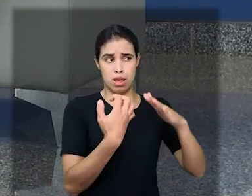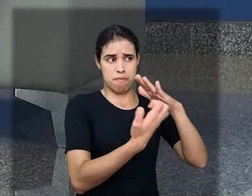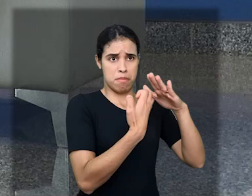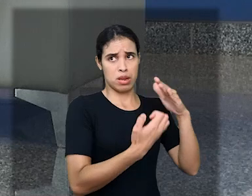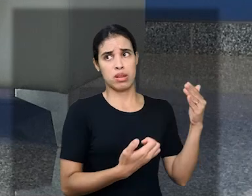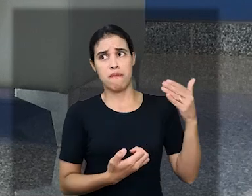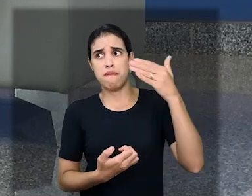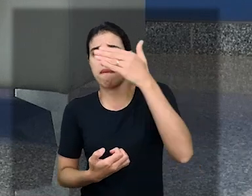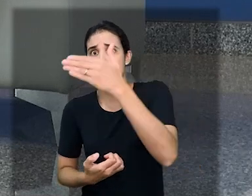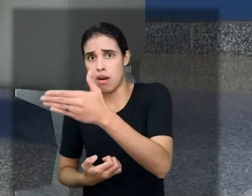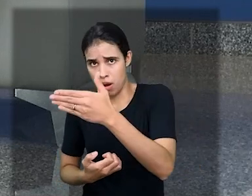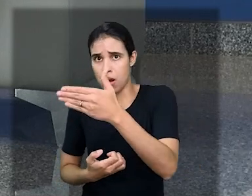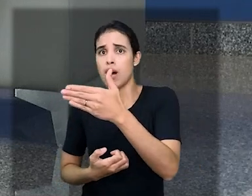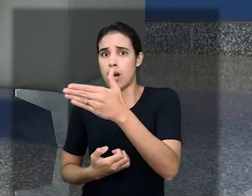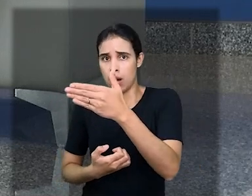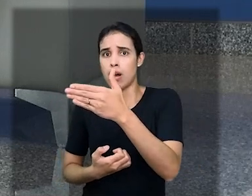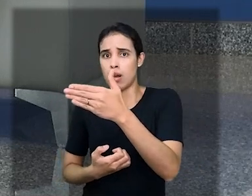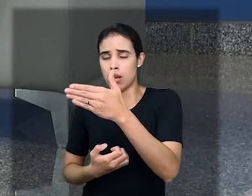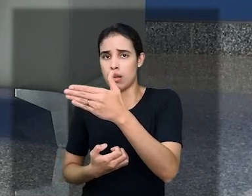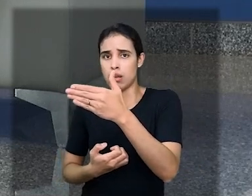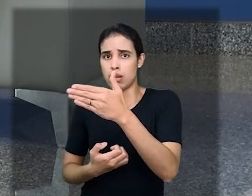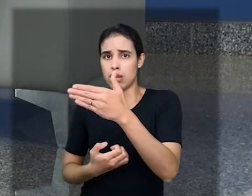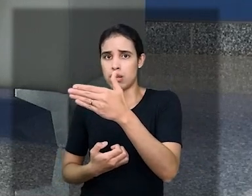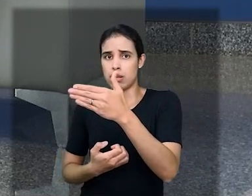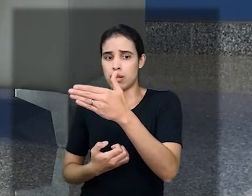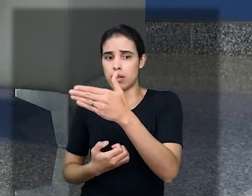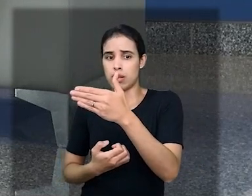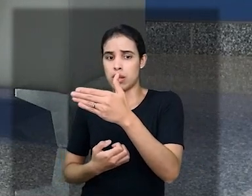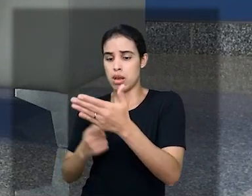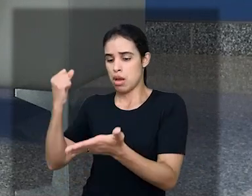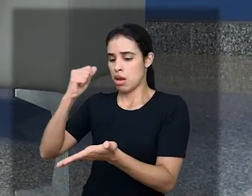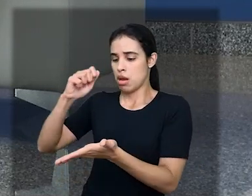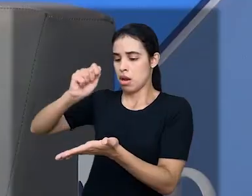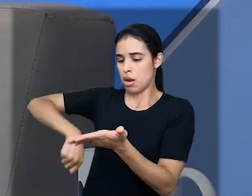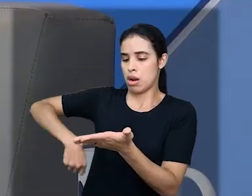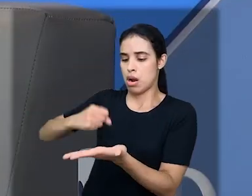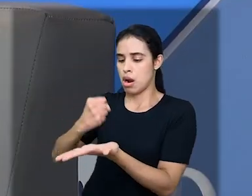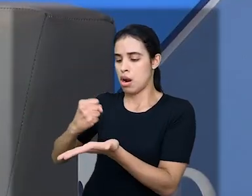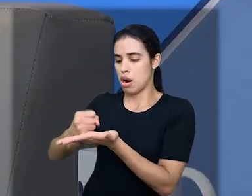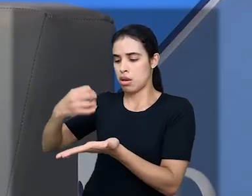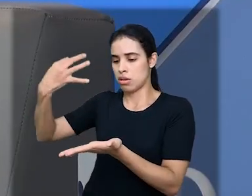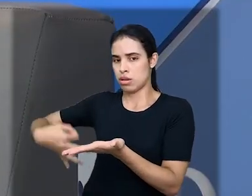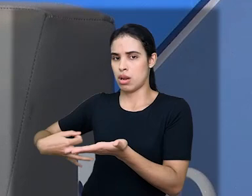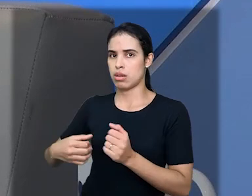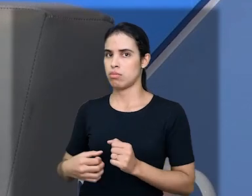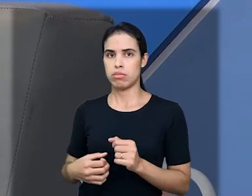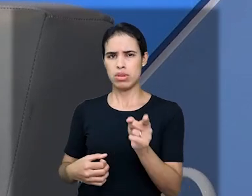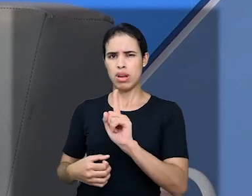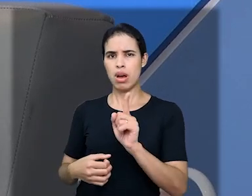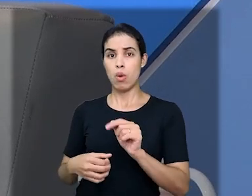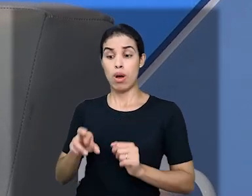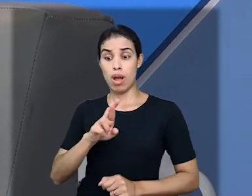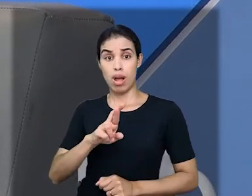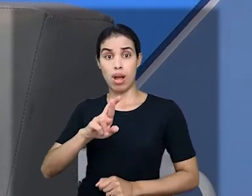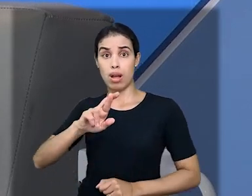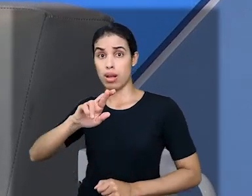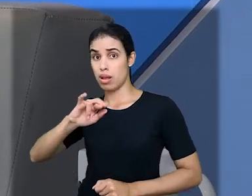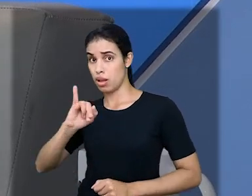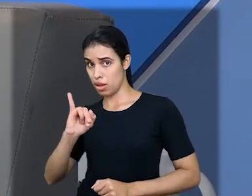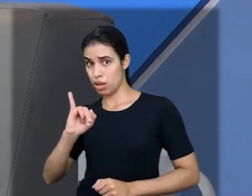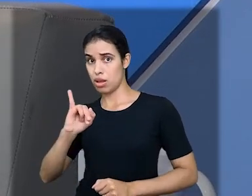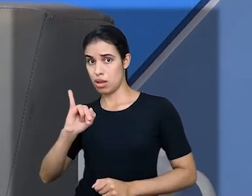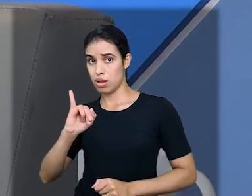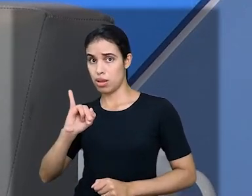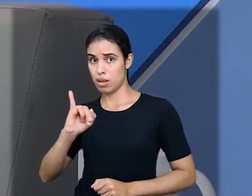do Trabalho para validar aquela dispensa por justa causa. Já a rescisão indireta, ela deve ser motivo